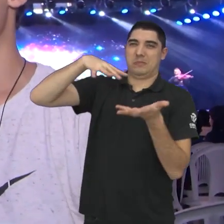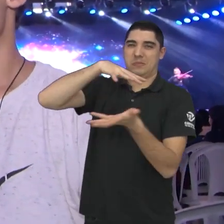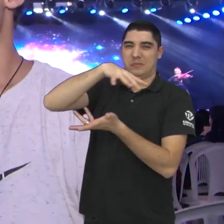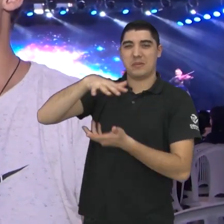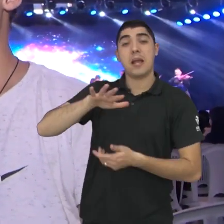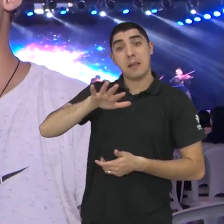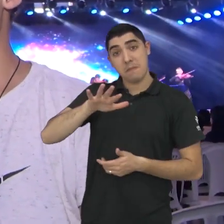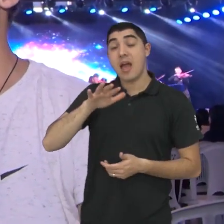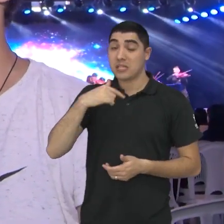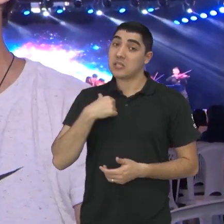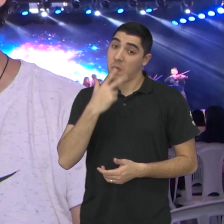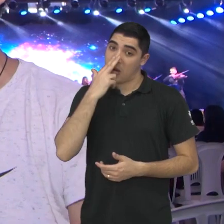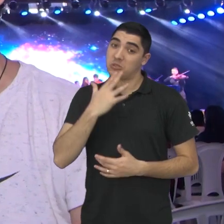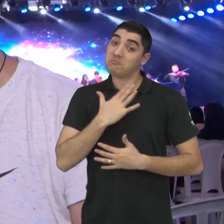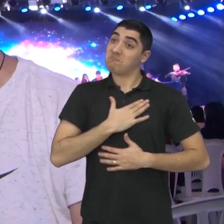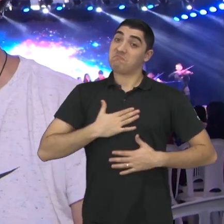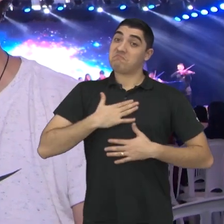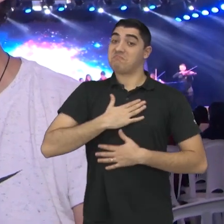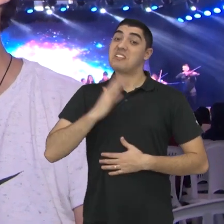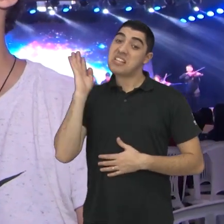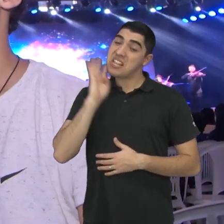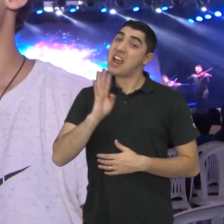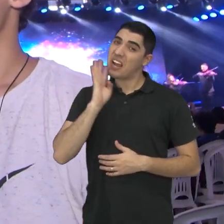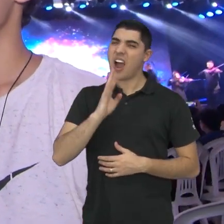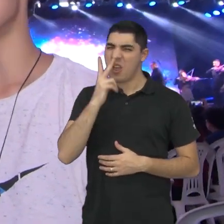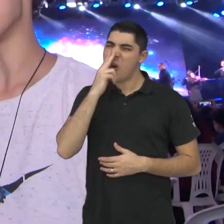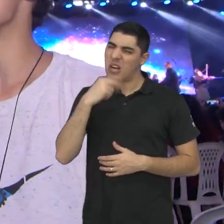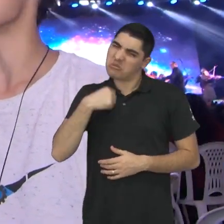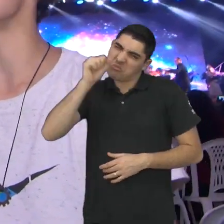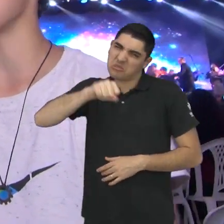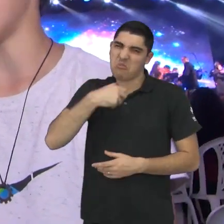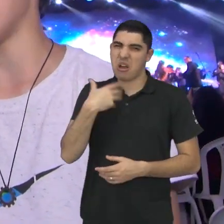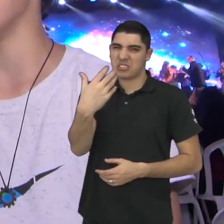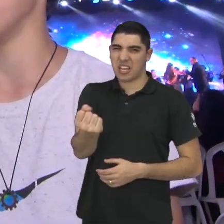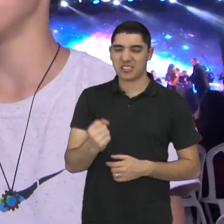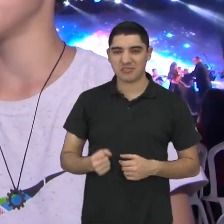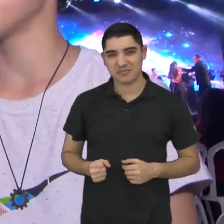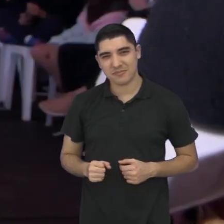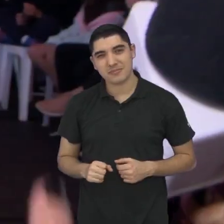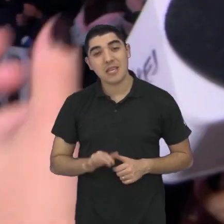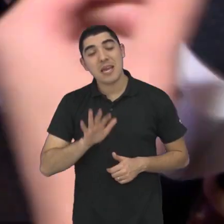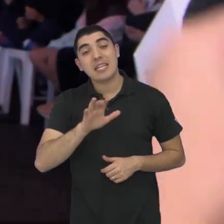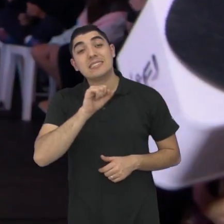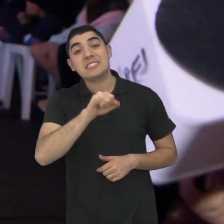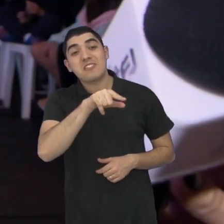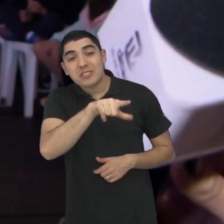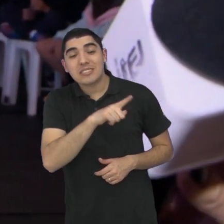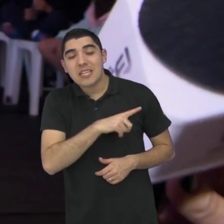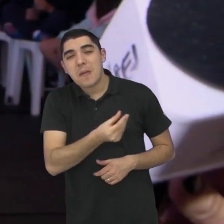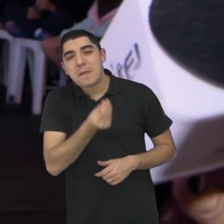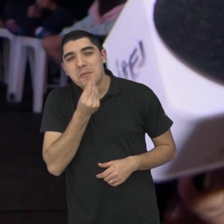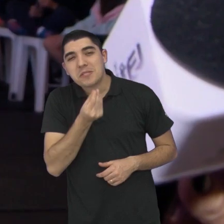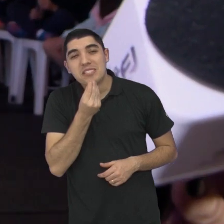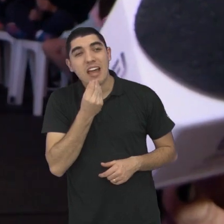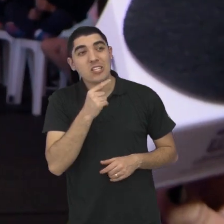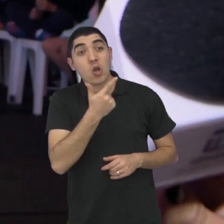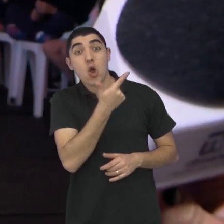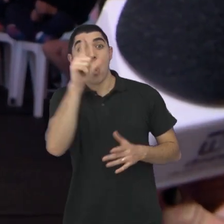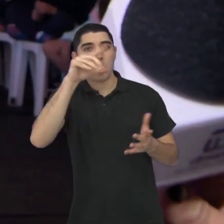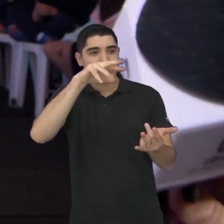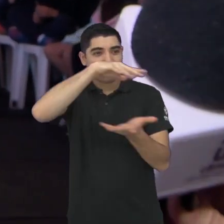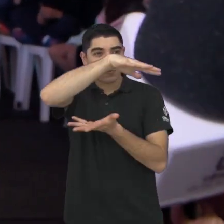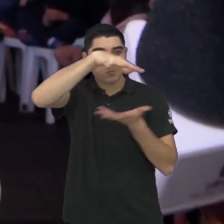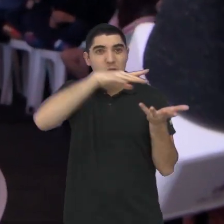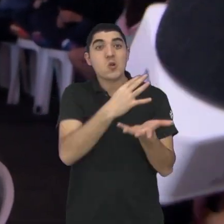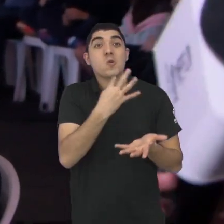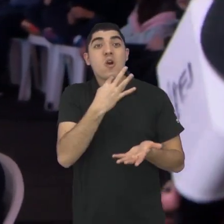espaço, mas eu acho que ia ser bem divertido. Então, acho que sim, eu faria. Se você tivesse a oportunidade de ir para o